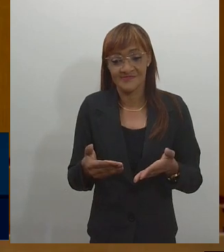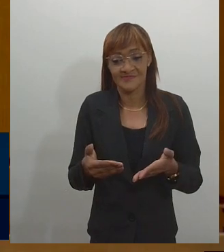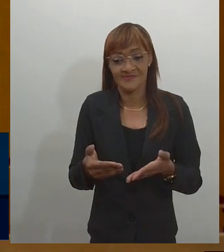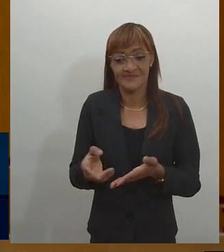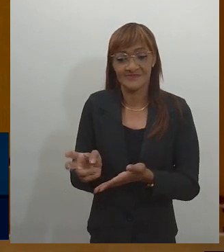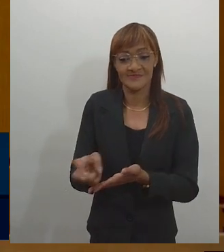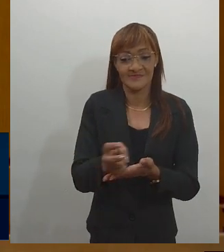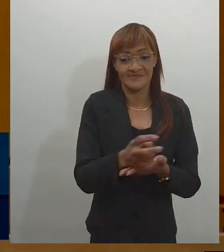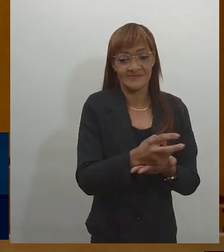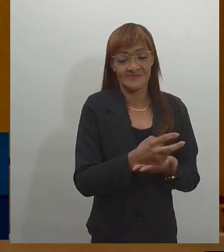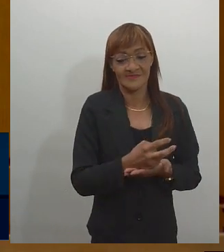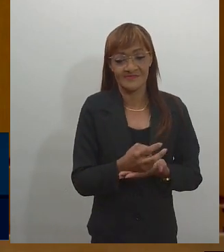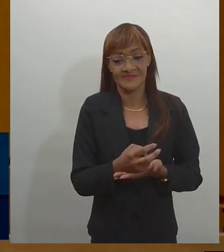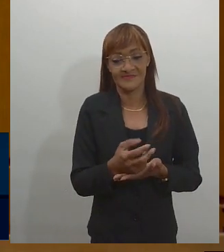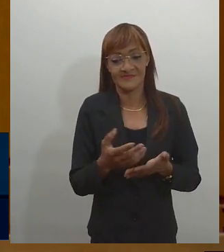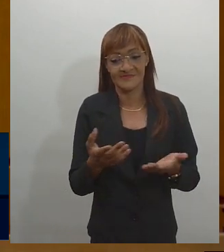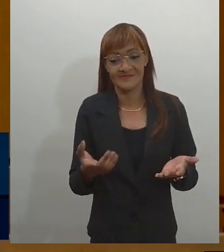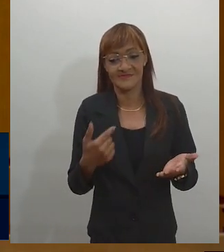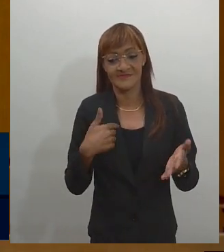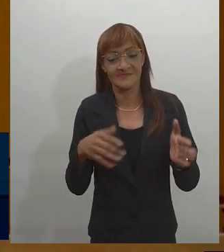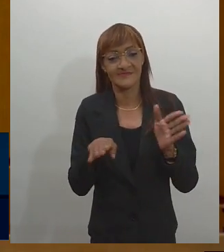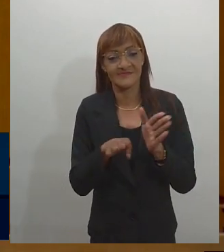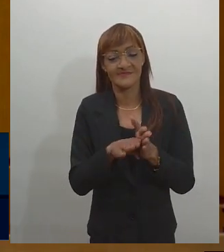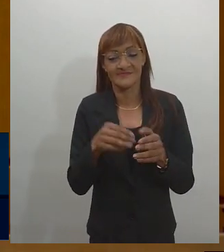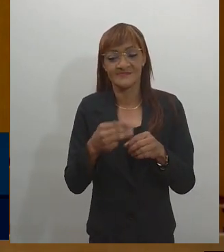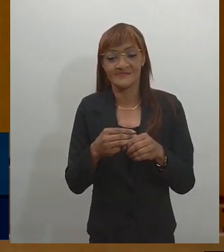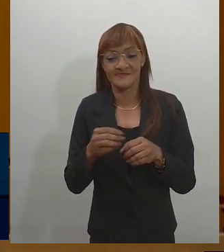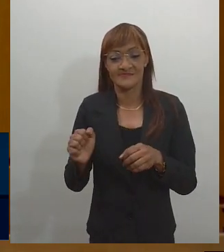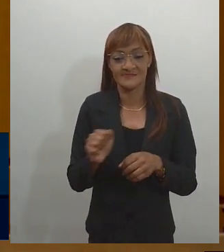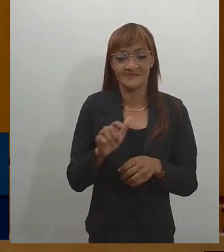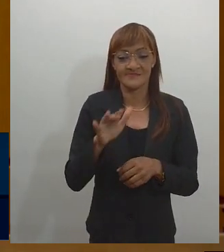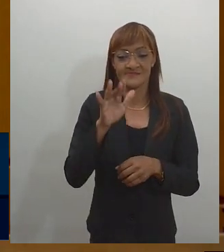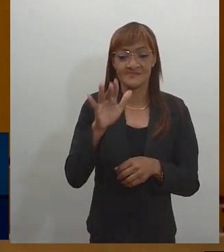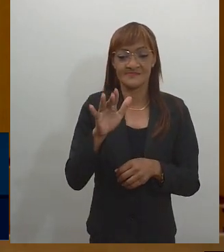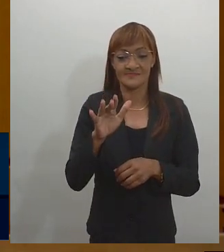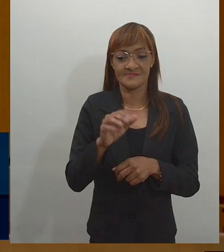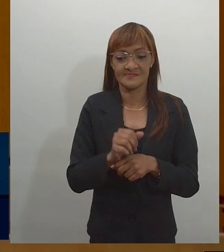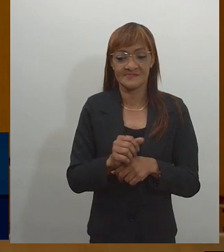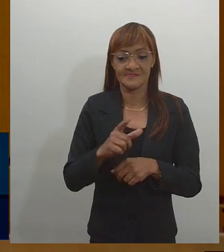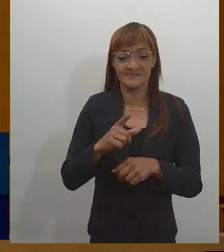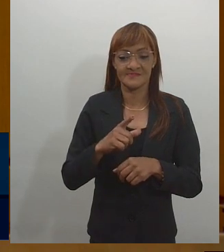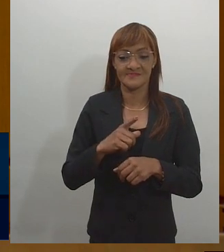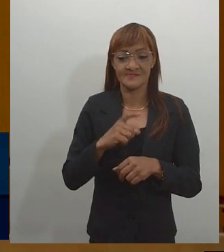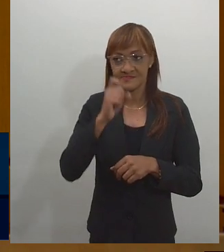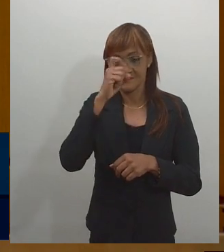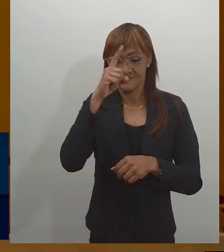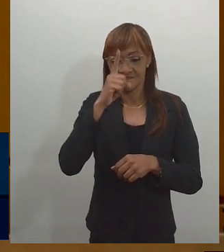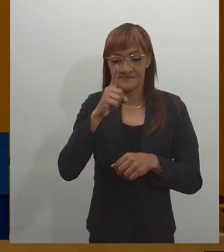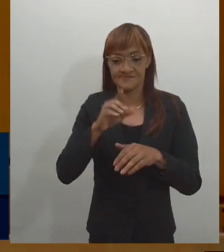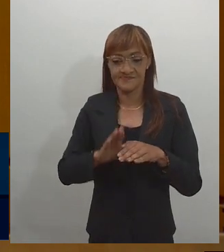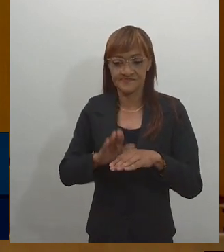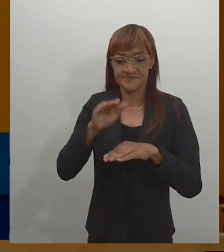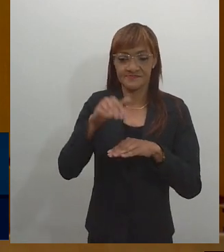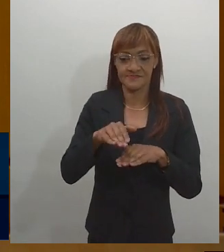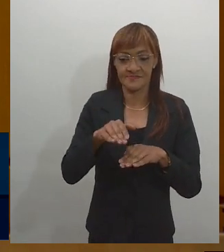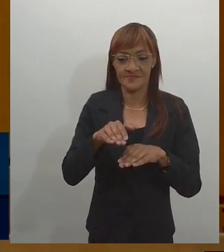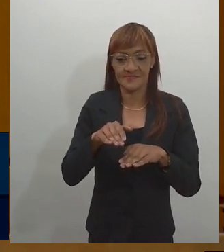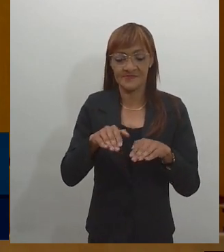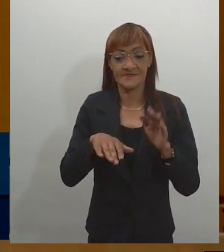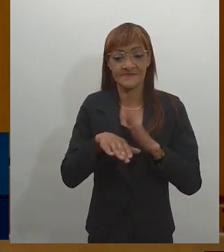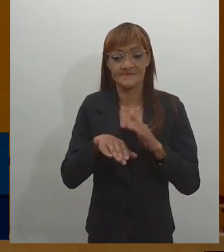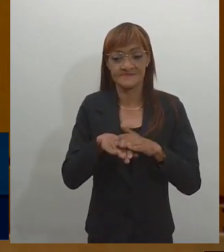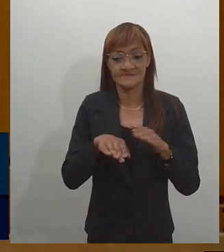chegando em Lagarto essa semana, colocaram uma barreira ali no Hospital do Câncer. Você tinha que entrar achando que ia fazer um tratamento de saúde. Não, era uma balança. Bota